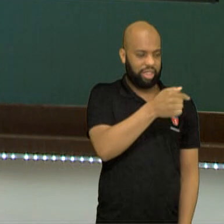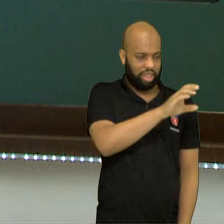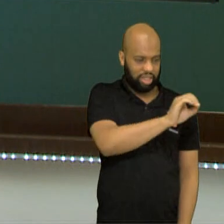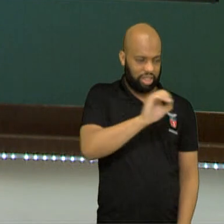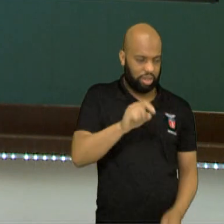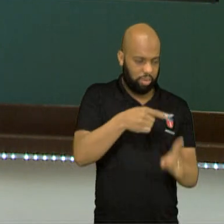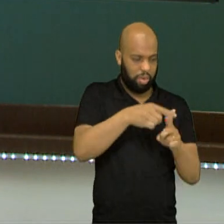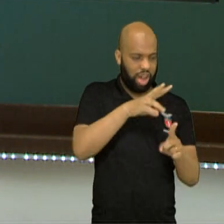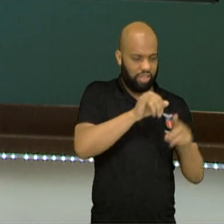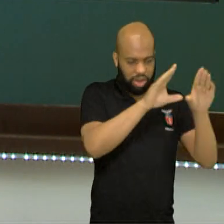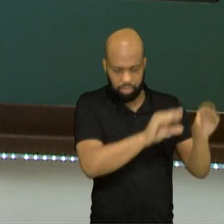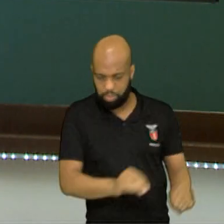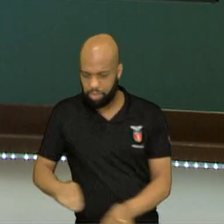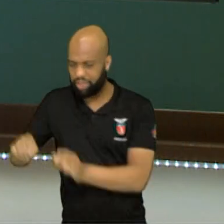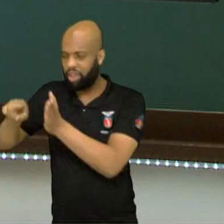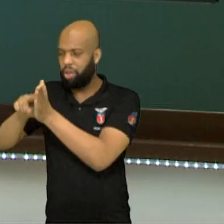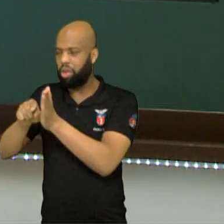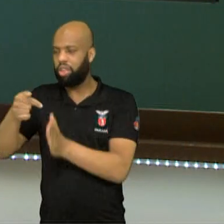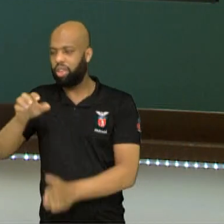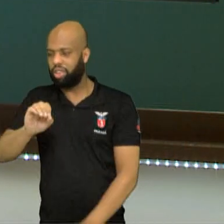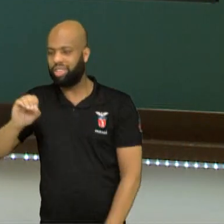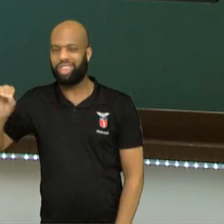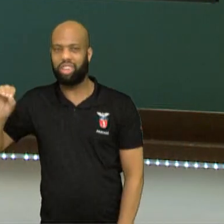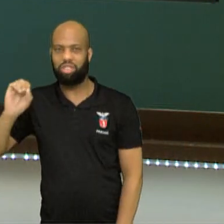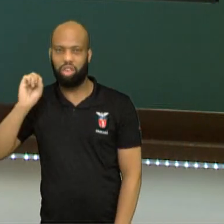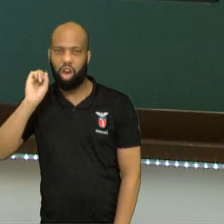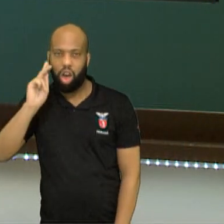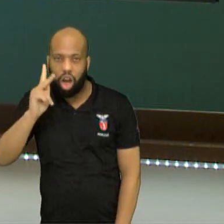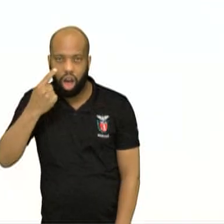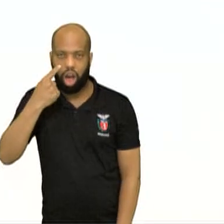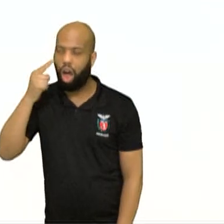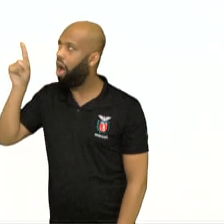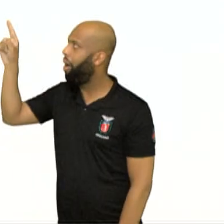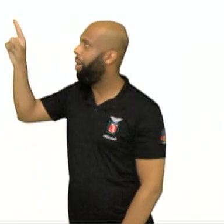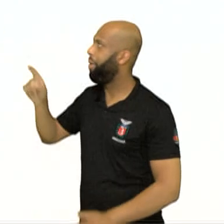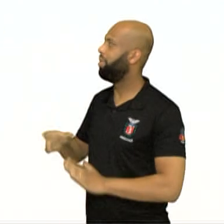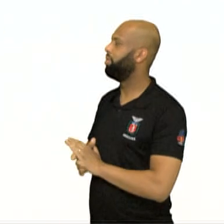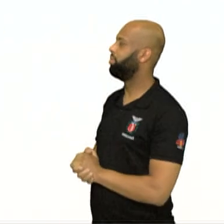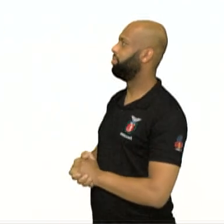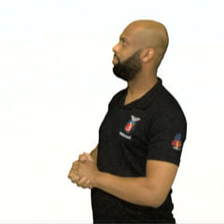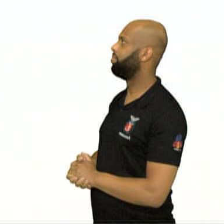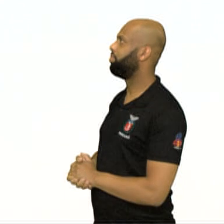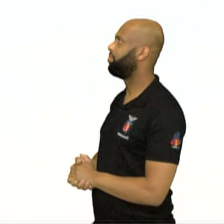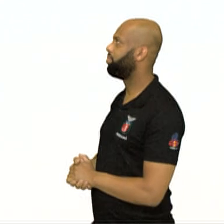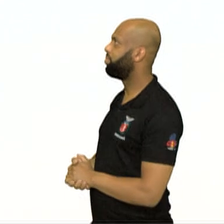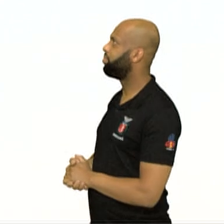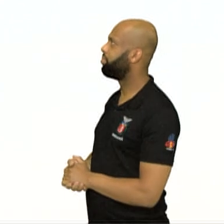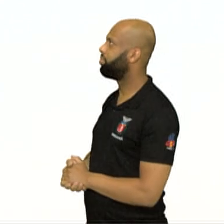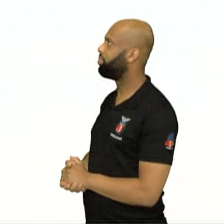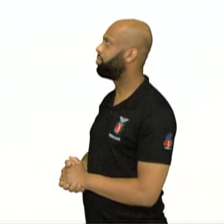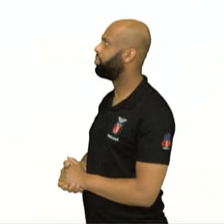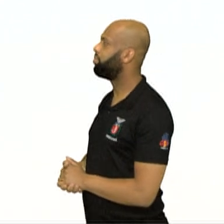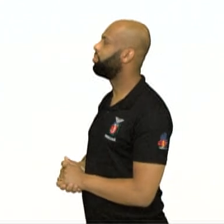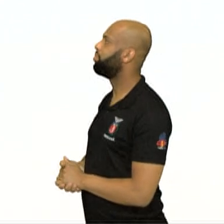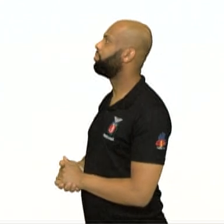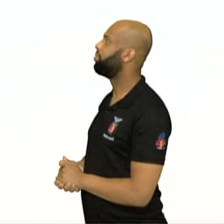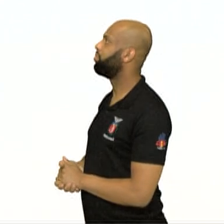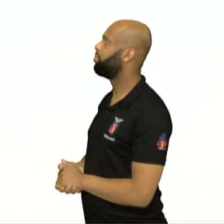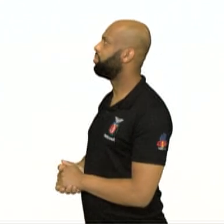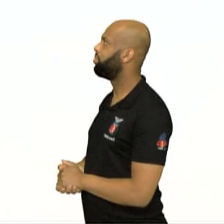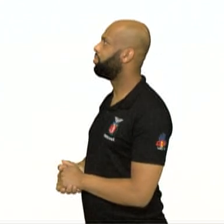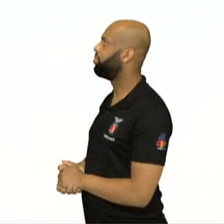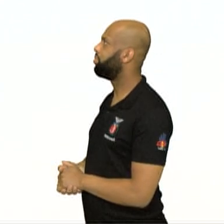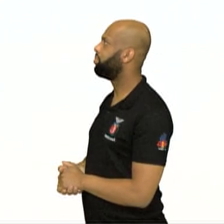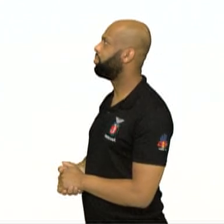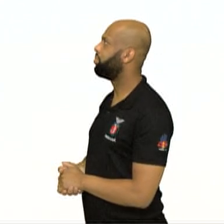falamos que tinha que somar o 120 para que ele sumisse lá? Ele apareceu aqui. E nós falamos também que tínhamos que somar com menos 700 para que ele sumisse do